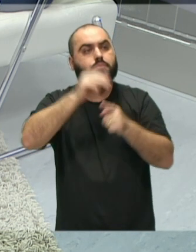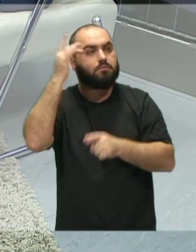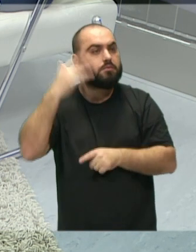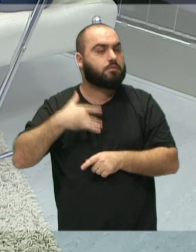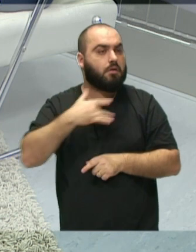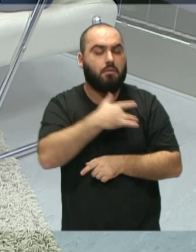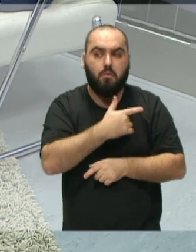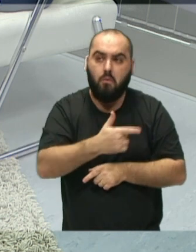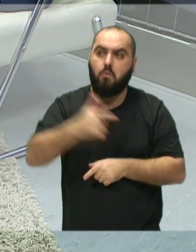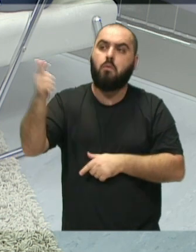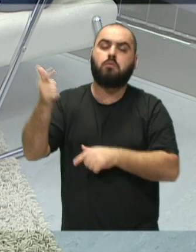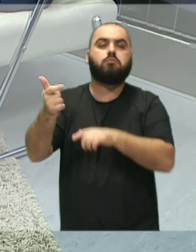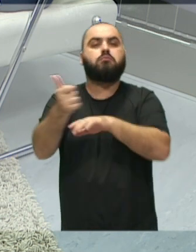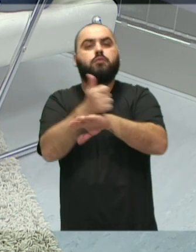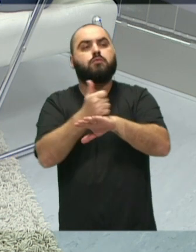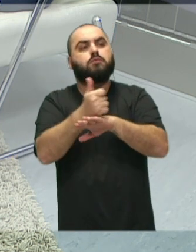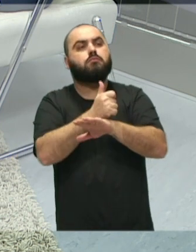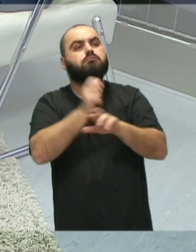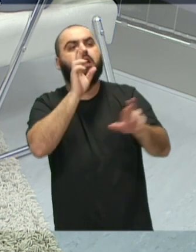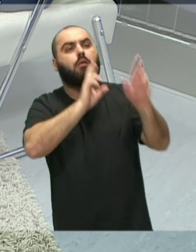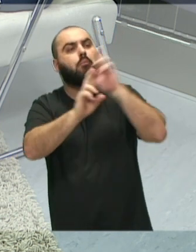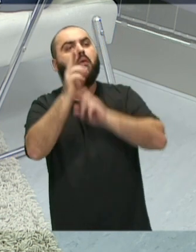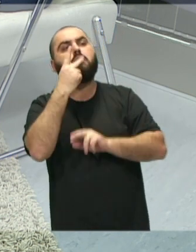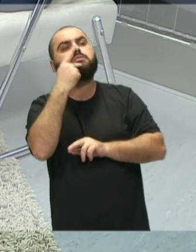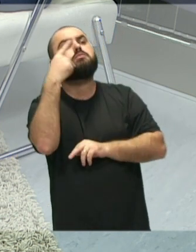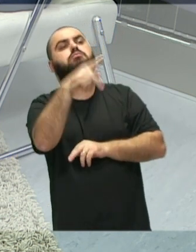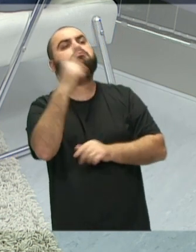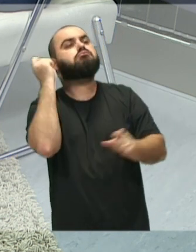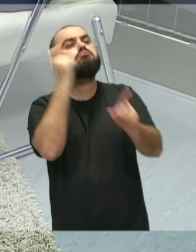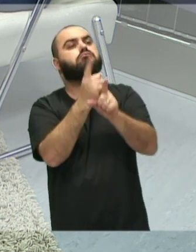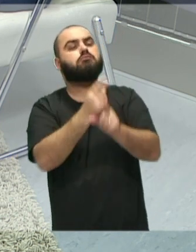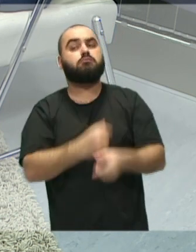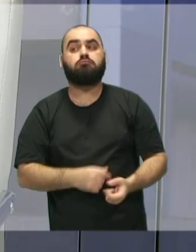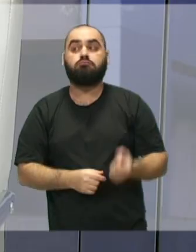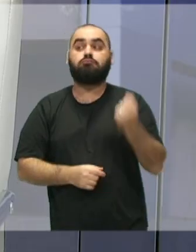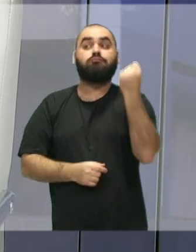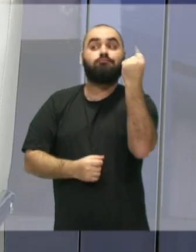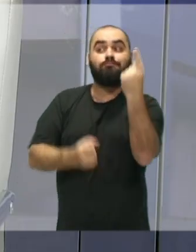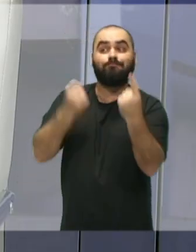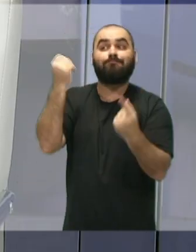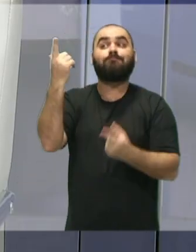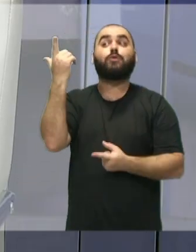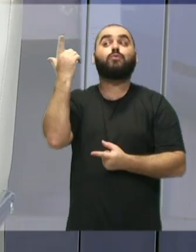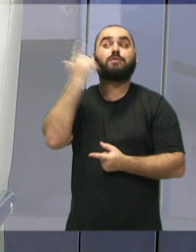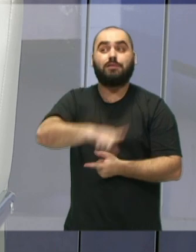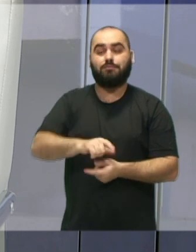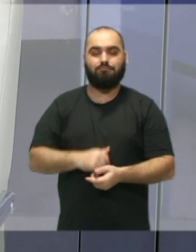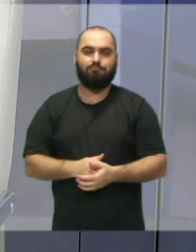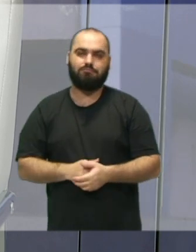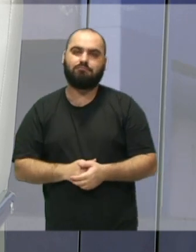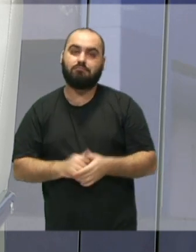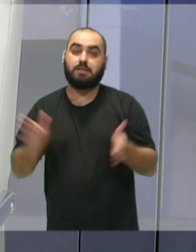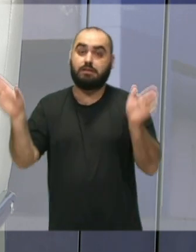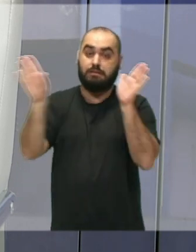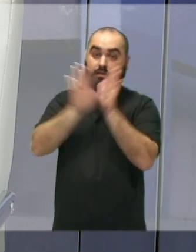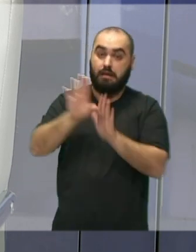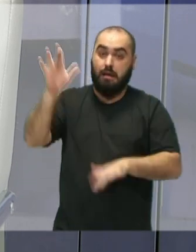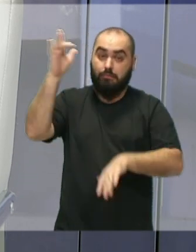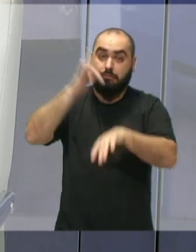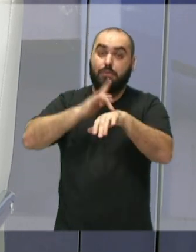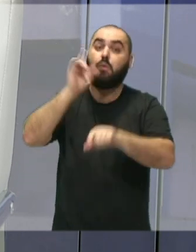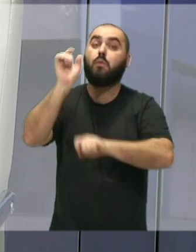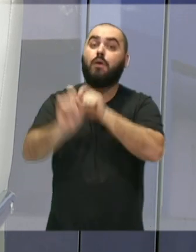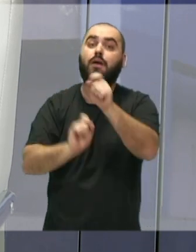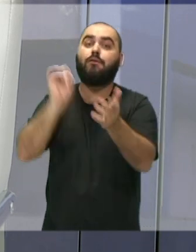que respostas a senhora encontra? Algumas a gente consegue, por exemplo, chega aquele absurdo de faltar